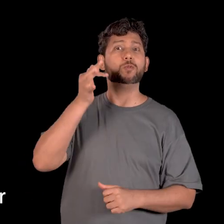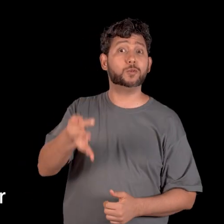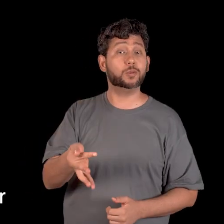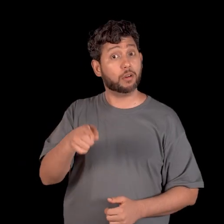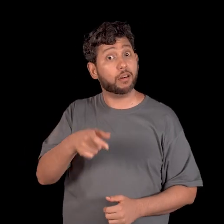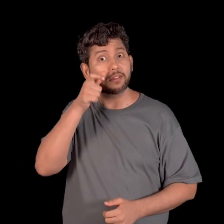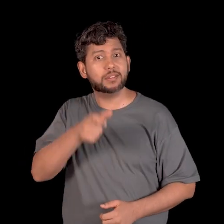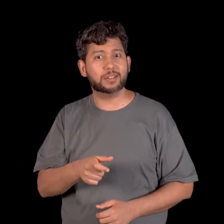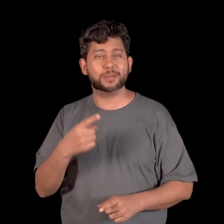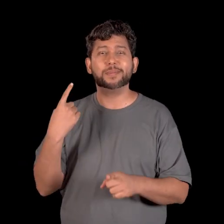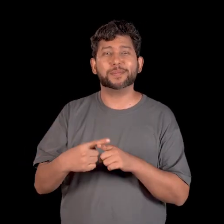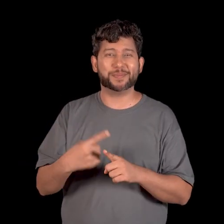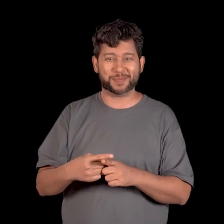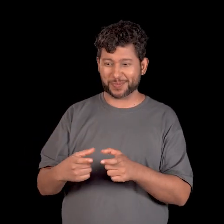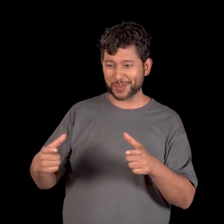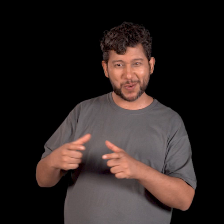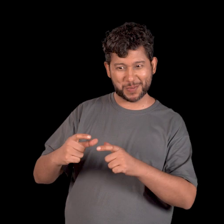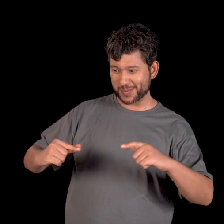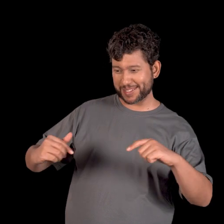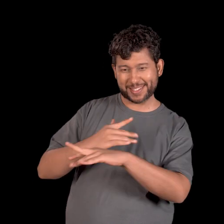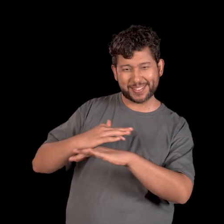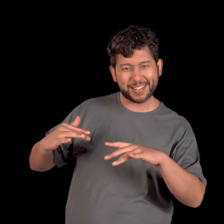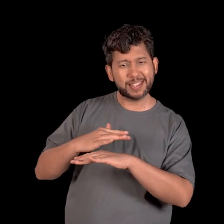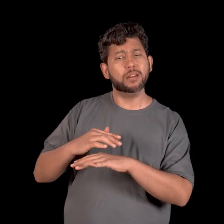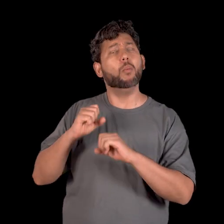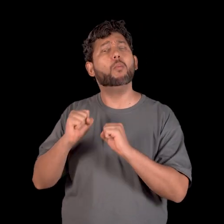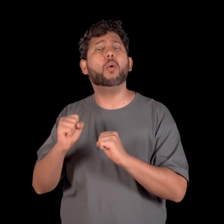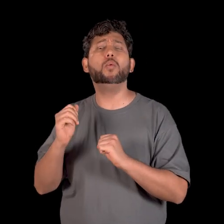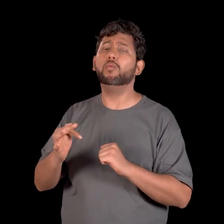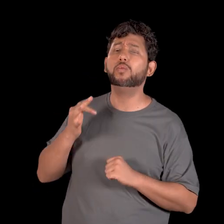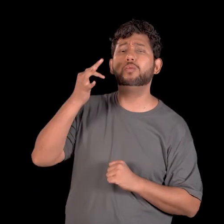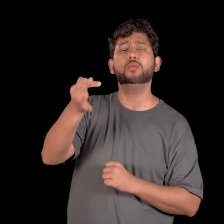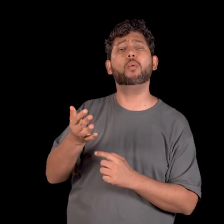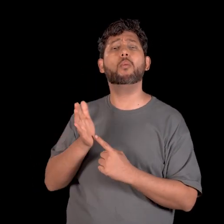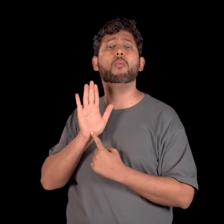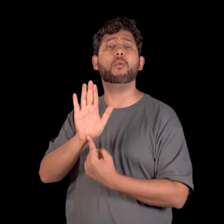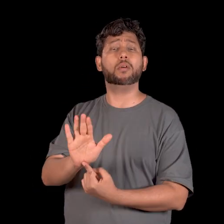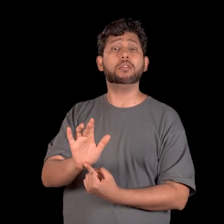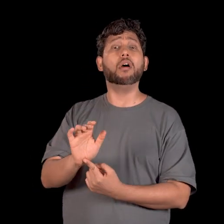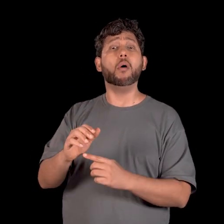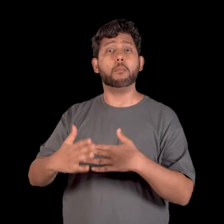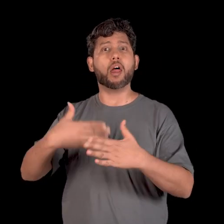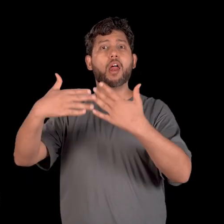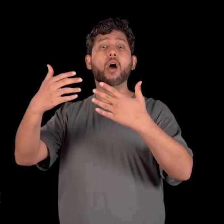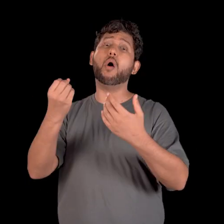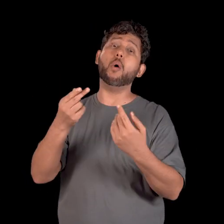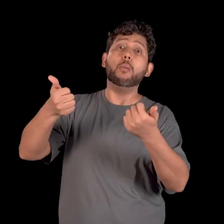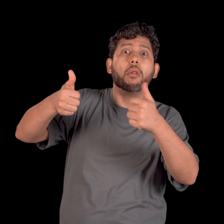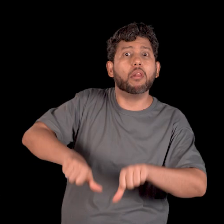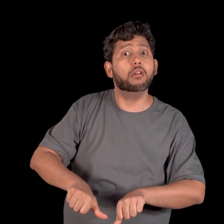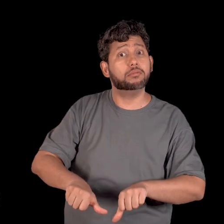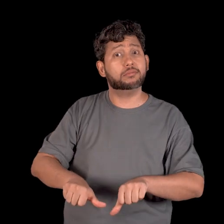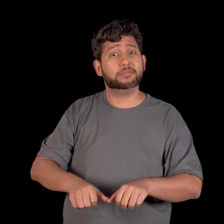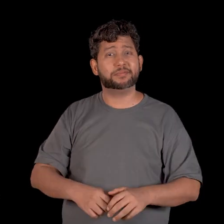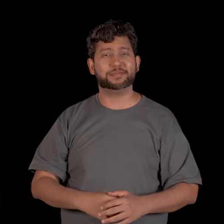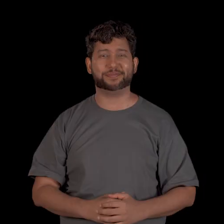históricos no futuro. Isso é particularmente interessante porque o ápice de uma civilização ou regime pode, justamente,